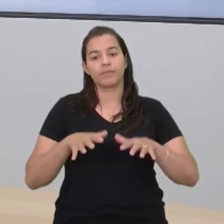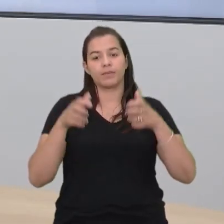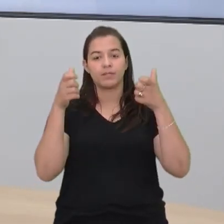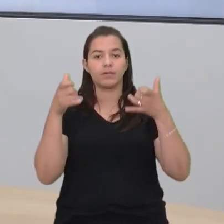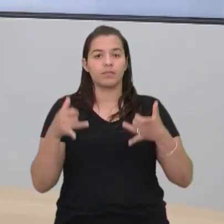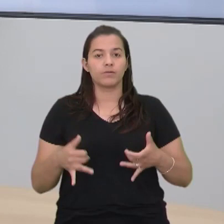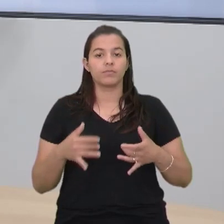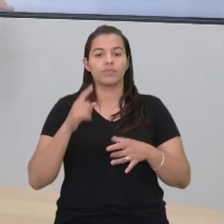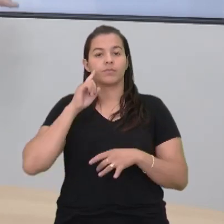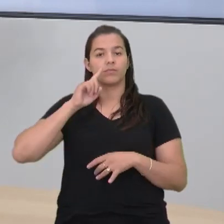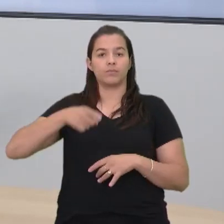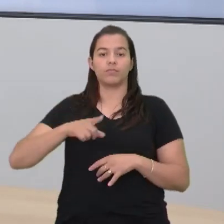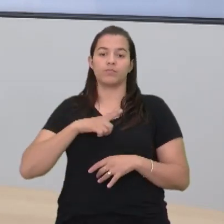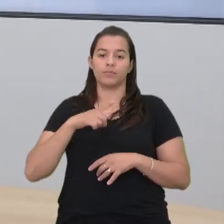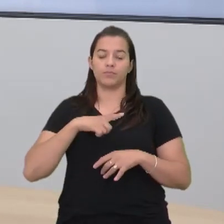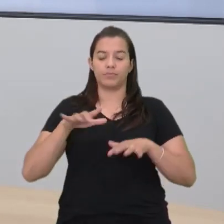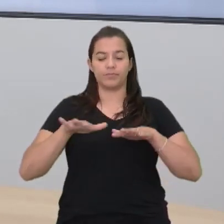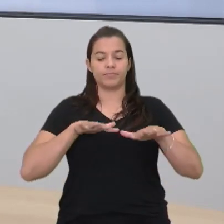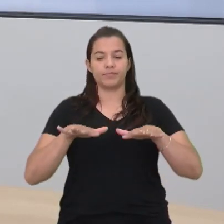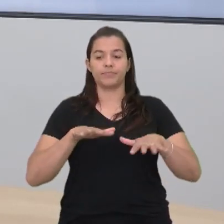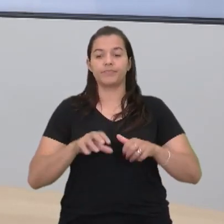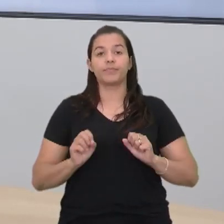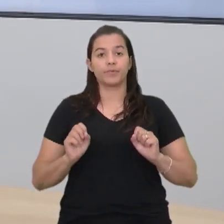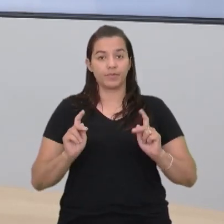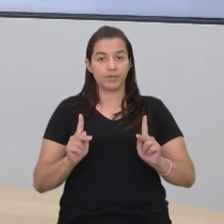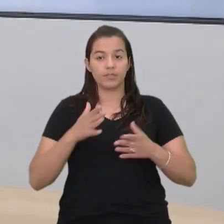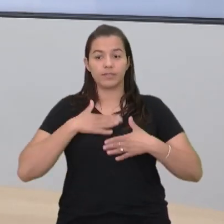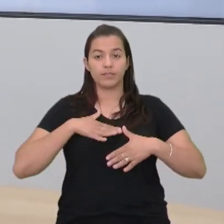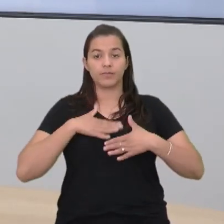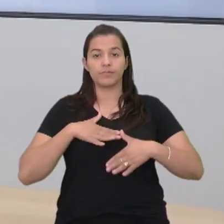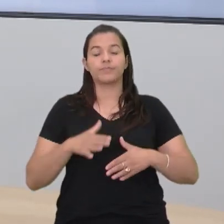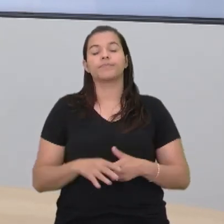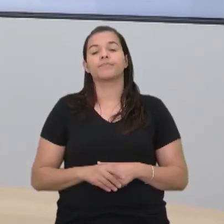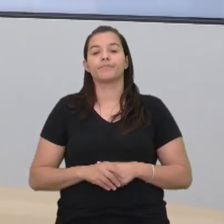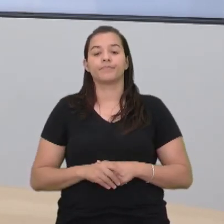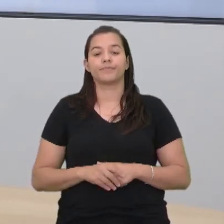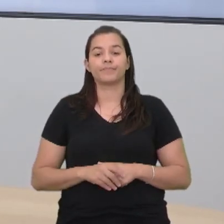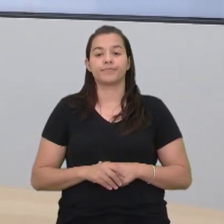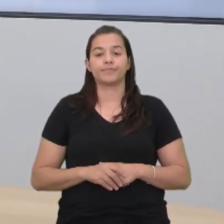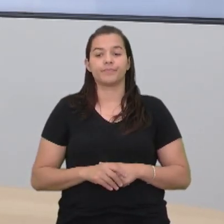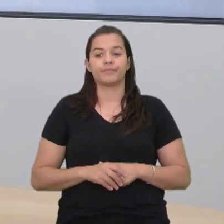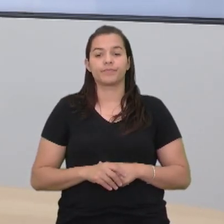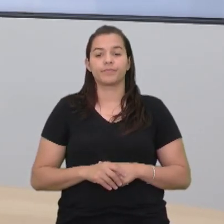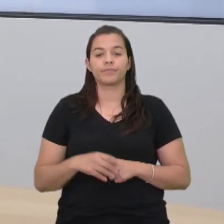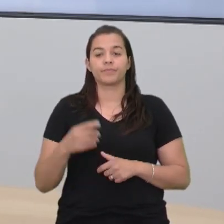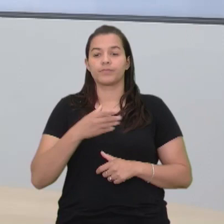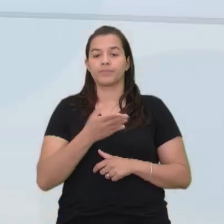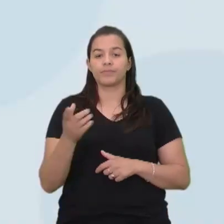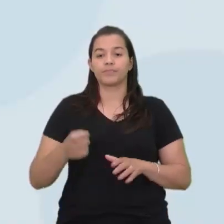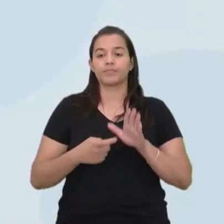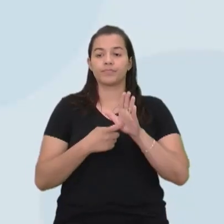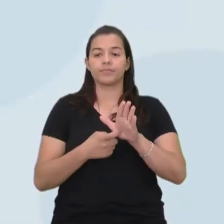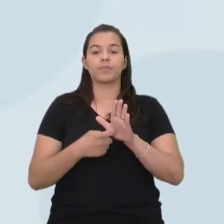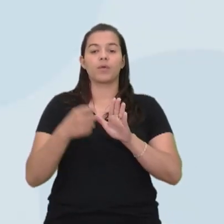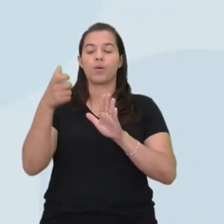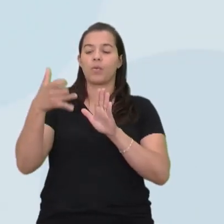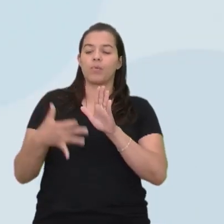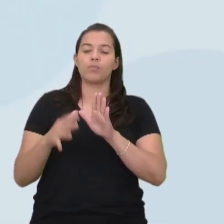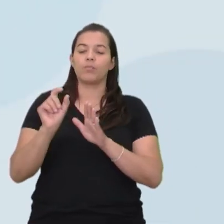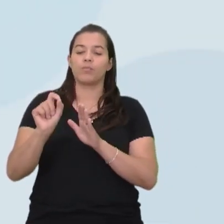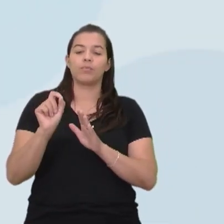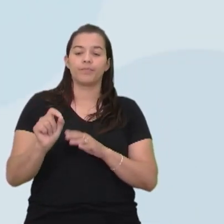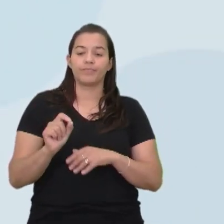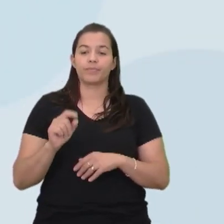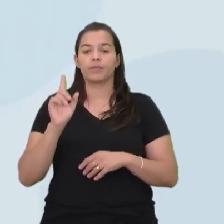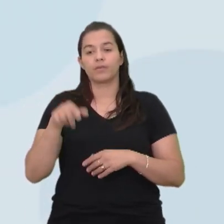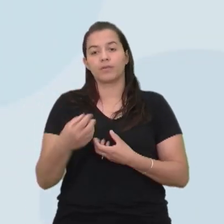de comando chamado movimento. Tranquilo, né? Vamos para o próximo? A gente tem aí o de aparência. Professora, o que tem a ver aparência?